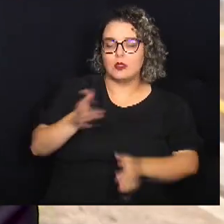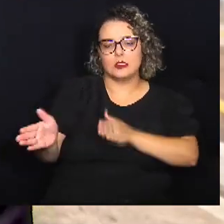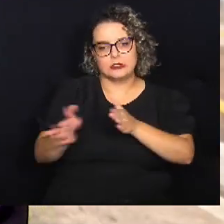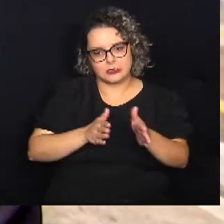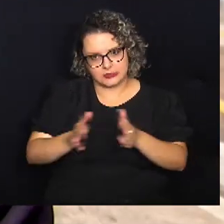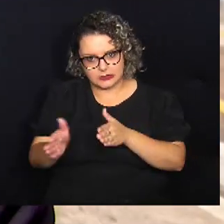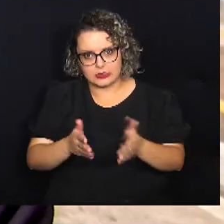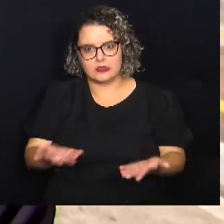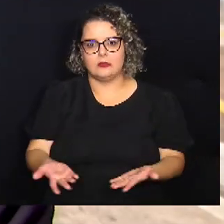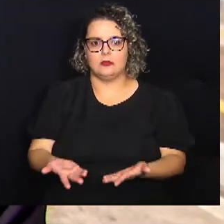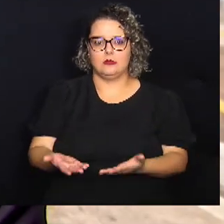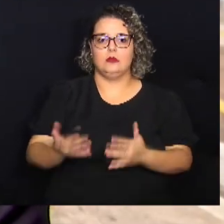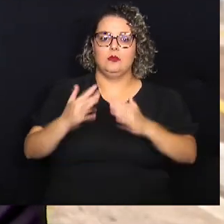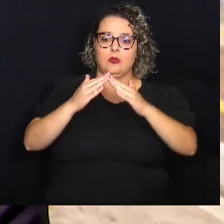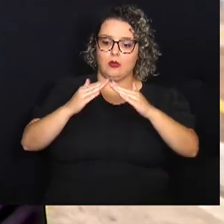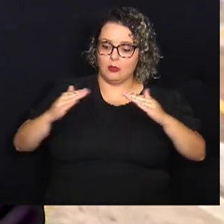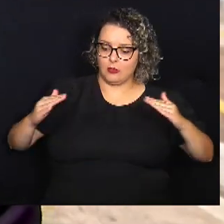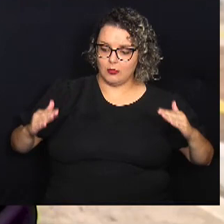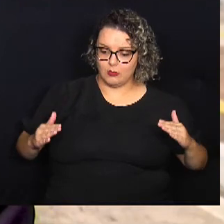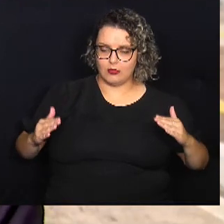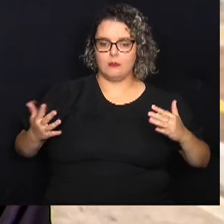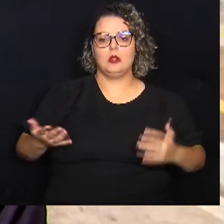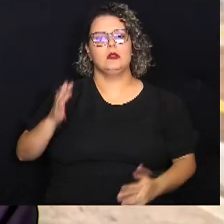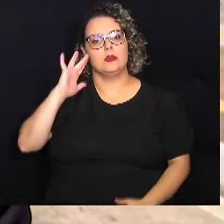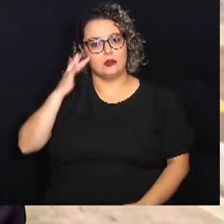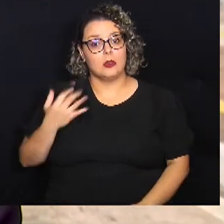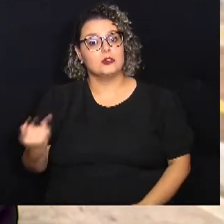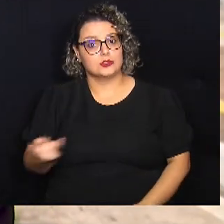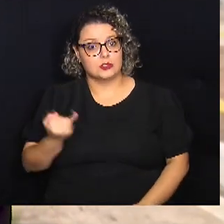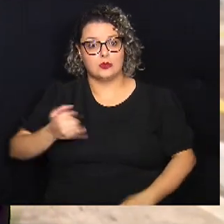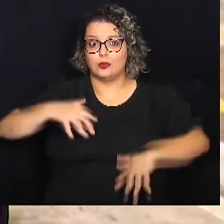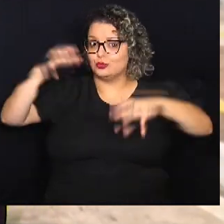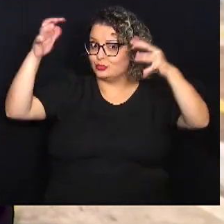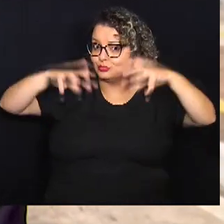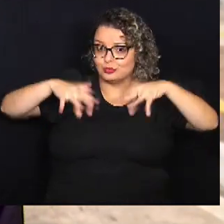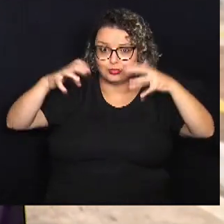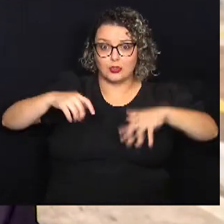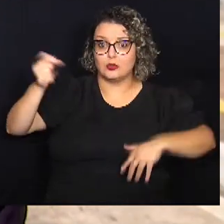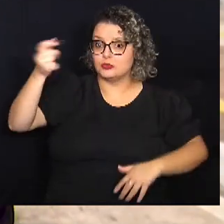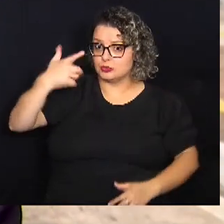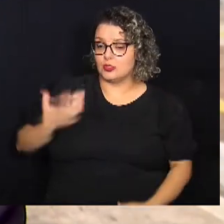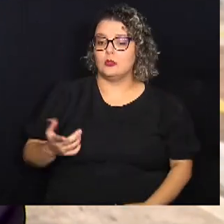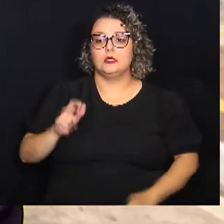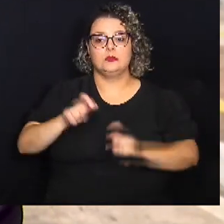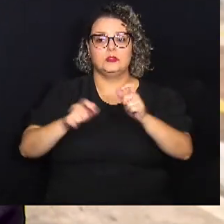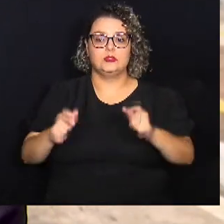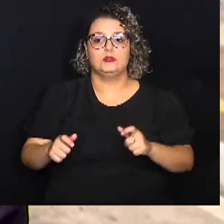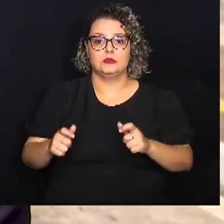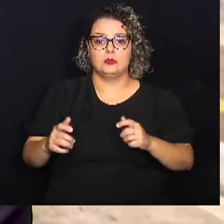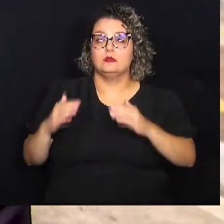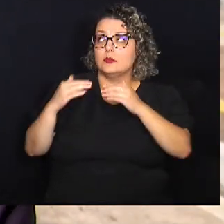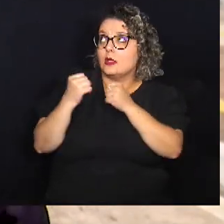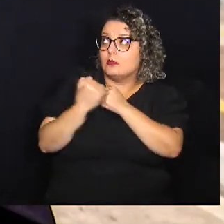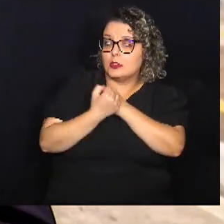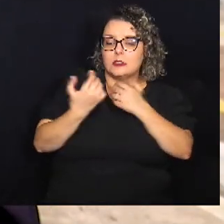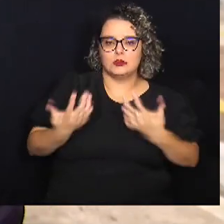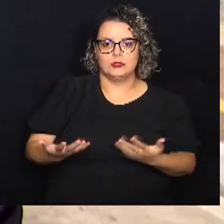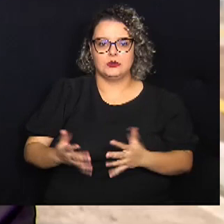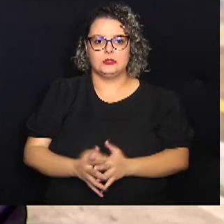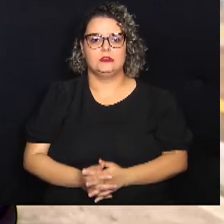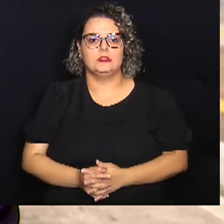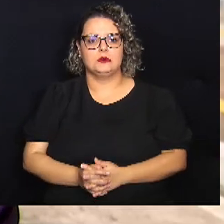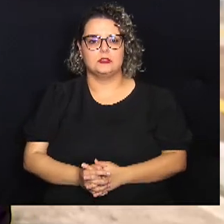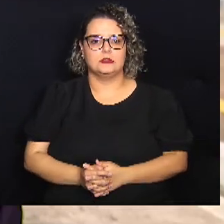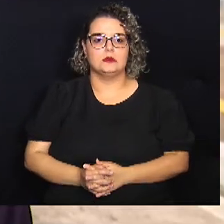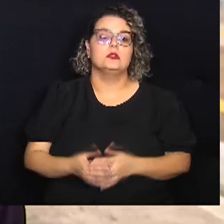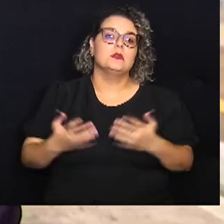acessível, coberto, né, que eu acho que é muito importante. Quando chover, quando fizer sol, as pessoas vão ficar protegidas e isso